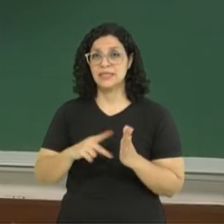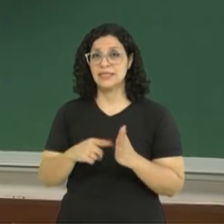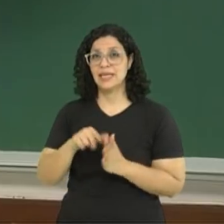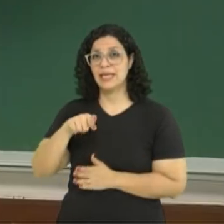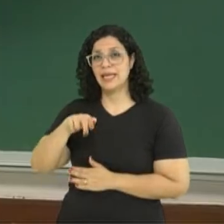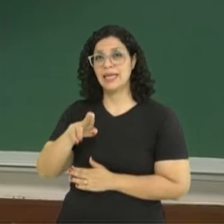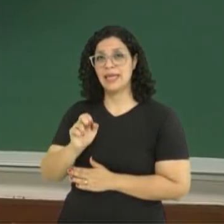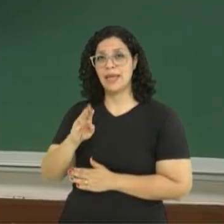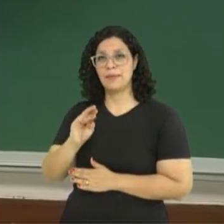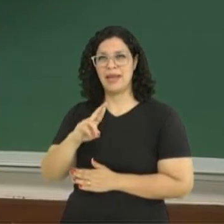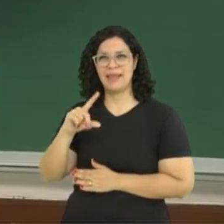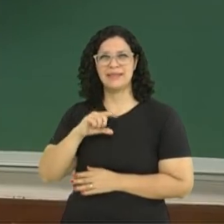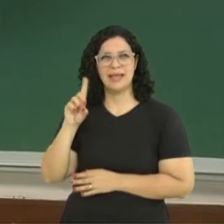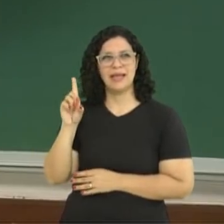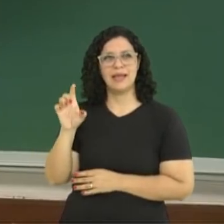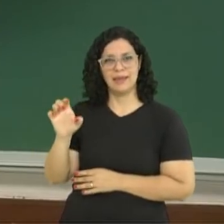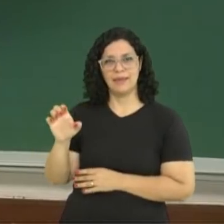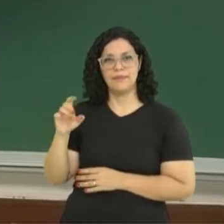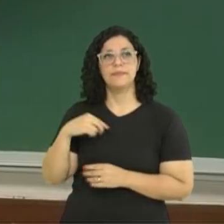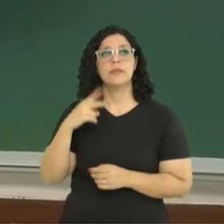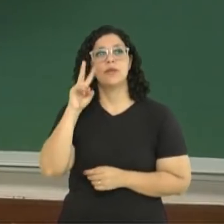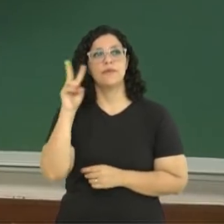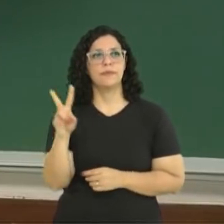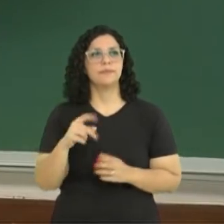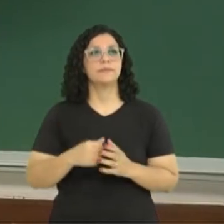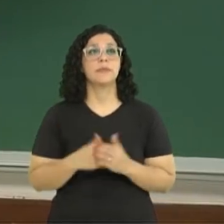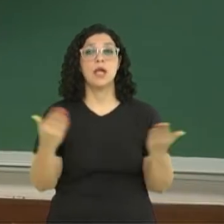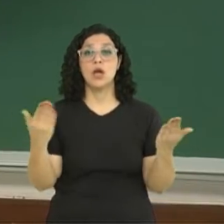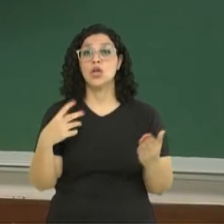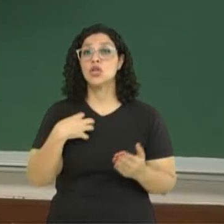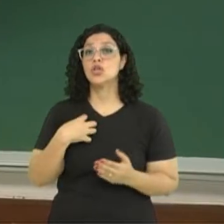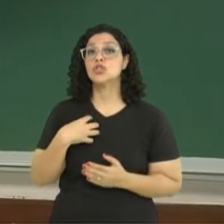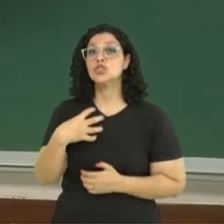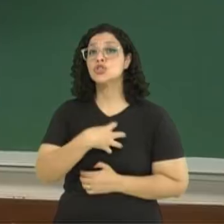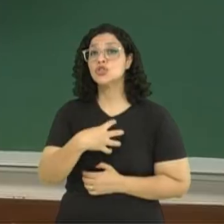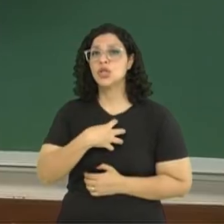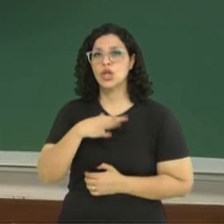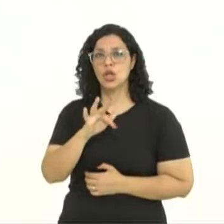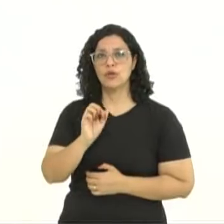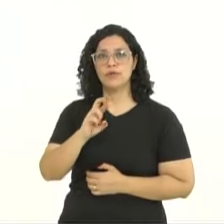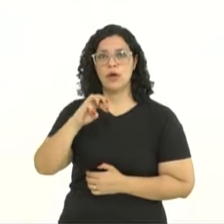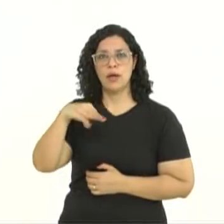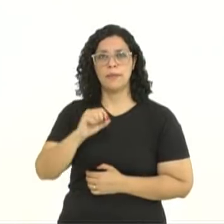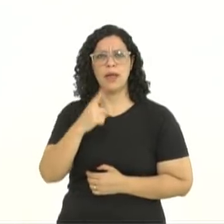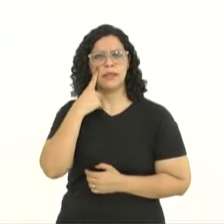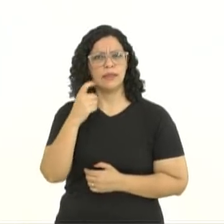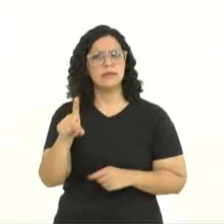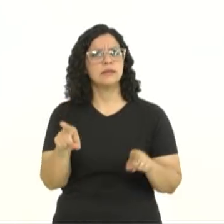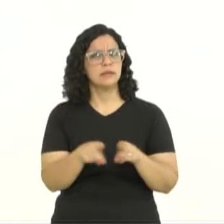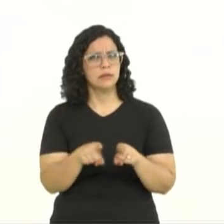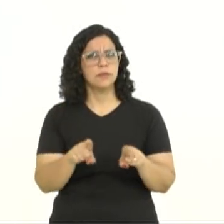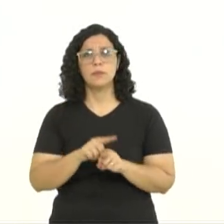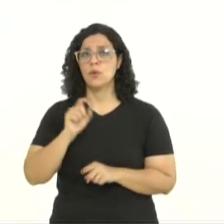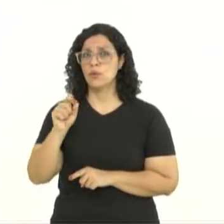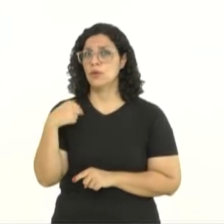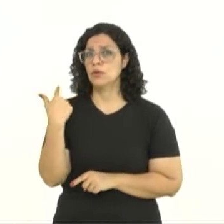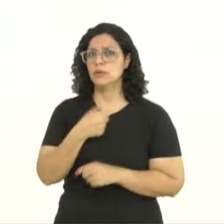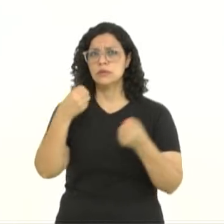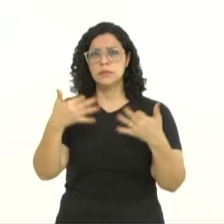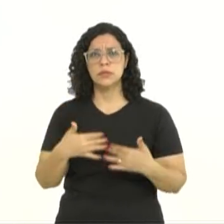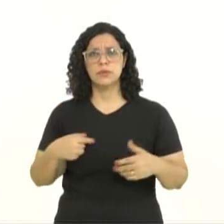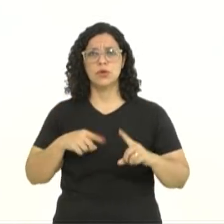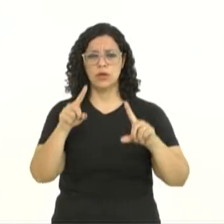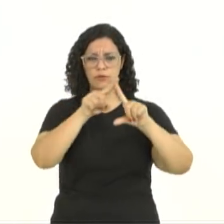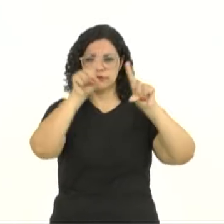as linhas principais das artes visuais. Nós temos a forma. A forma é interessante que, digamos assim, eu estou aqui no